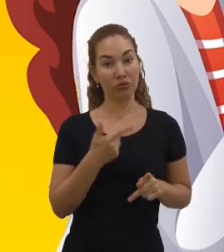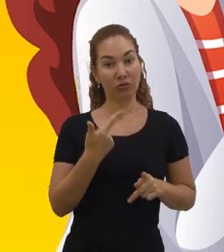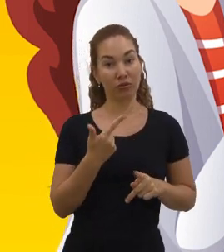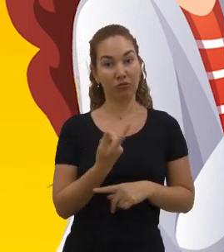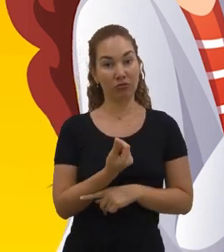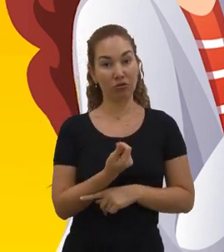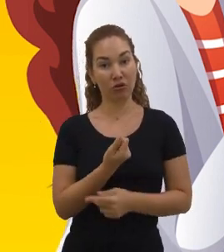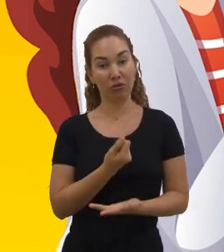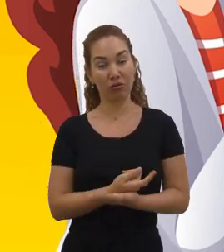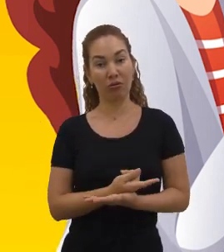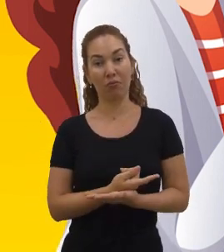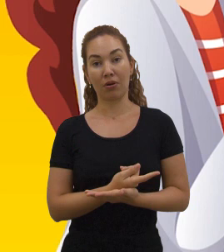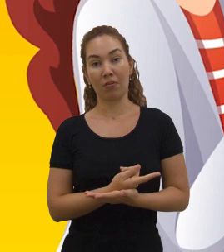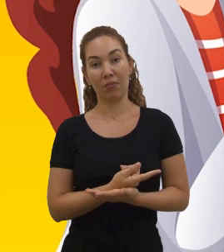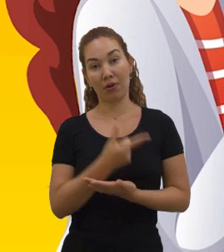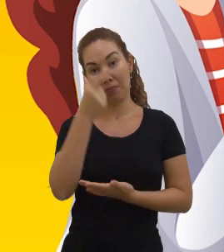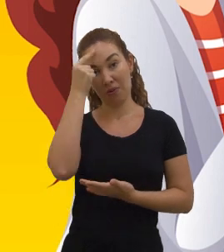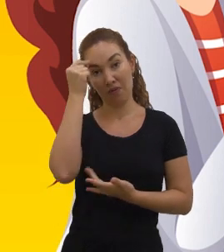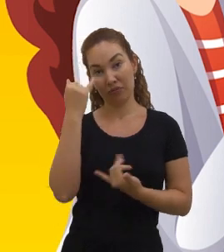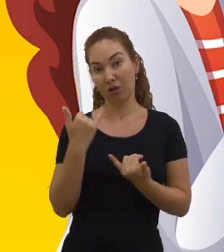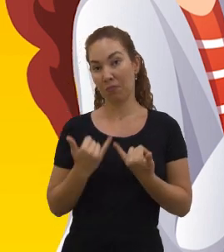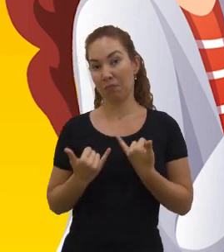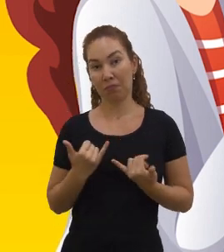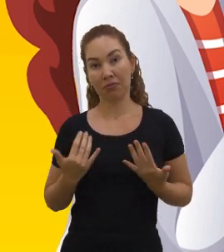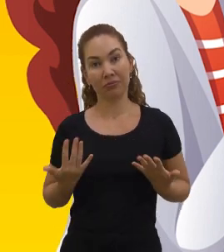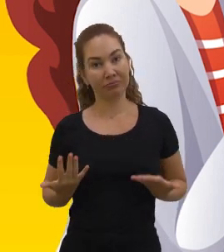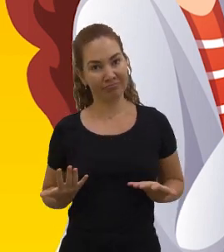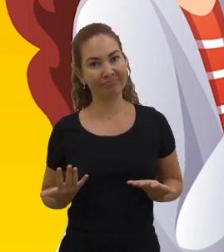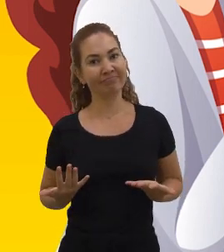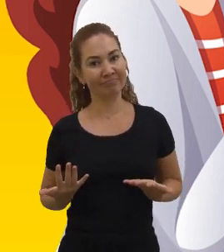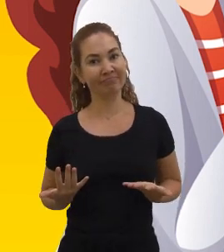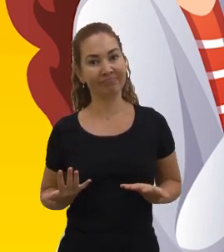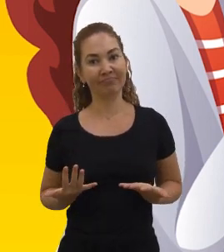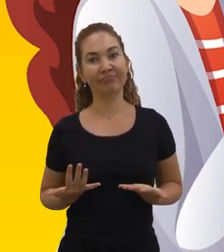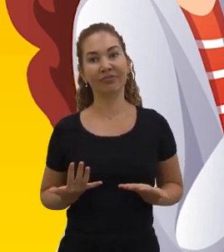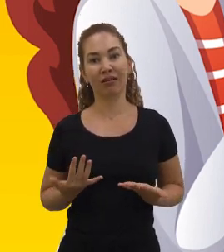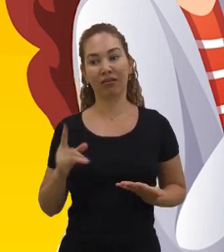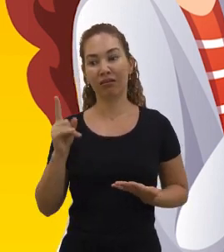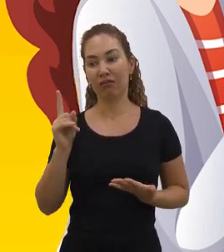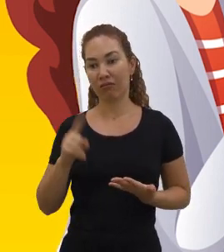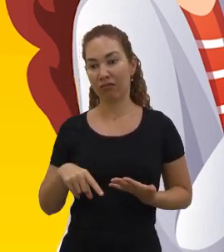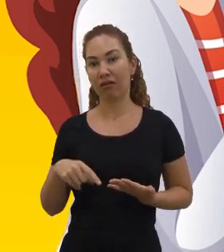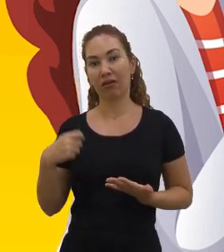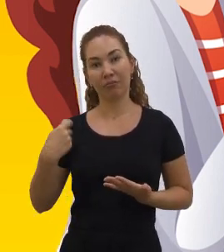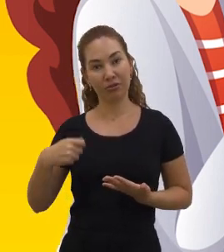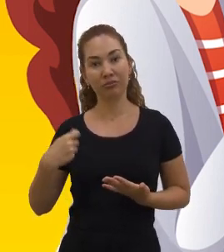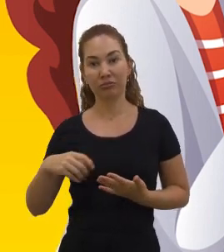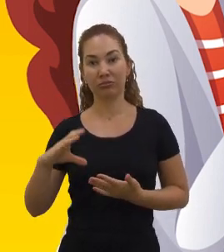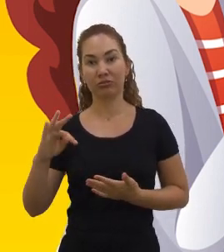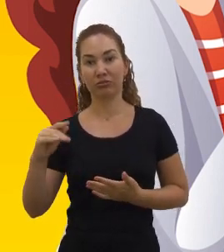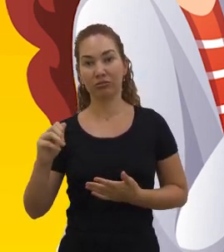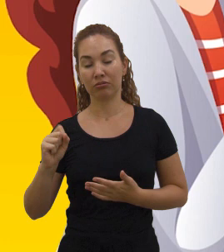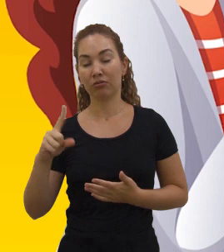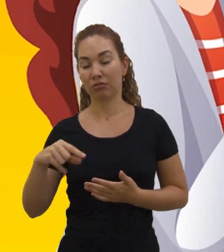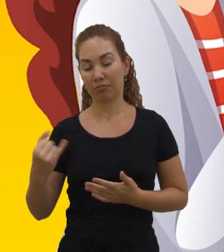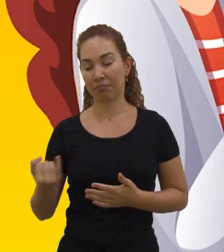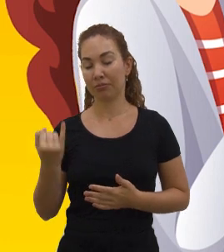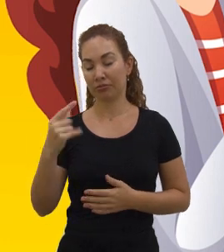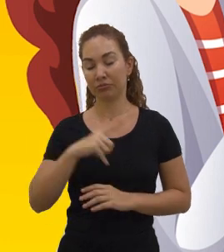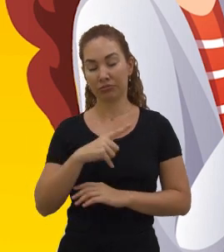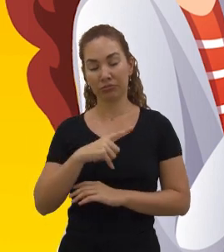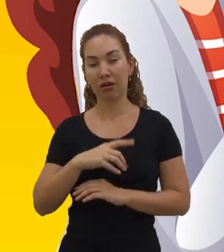dinheiro para pagar uma faculdade, por exemplo. Então faz Sim. muito sentido ter cotas. É importante